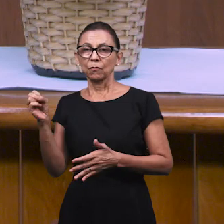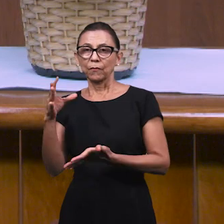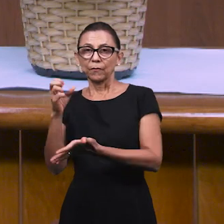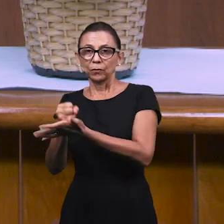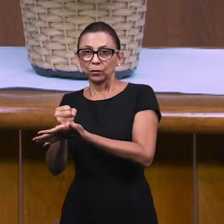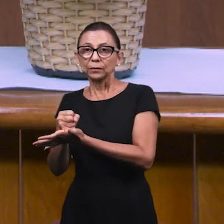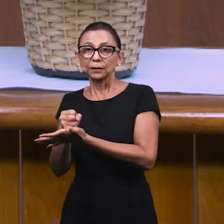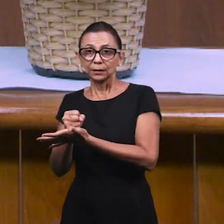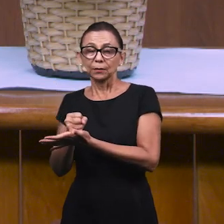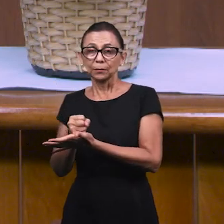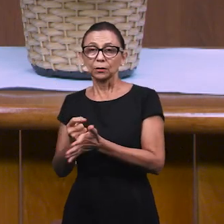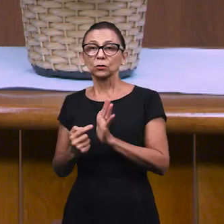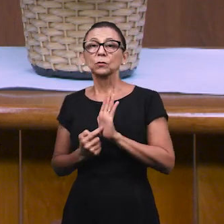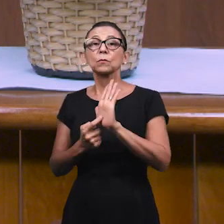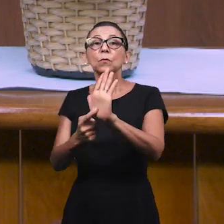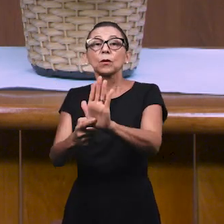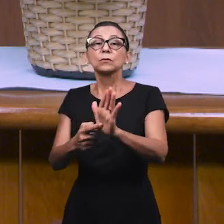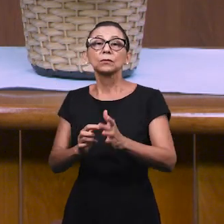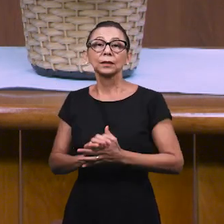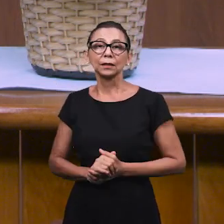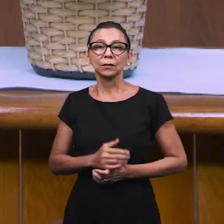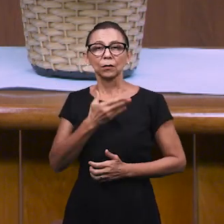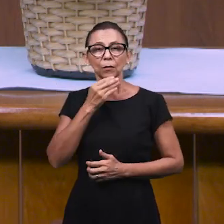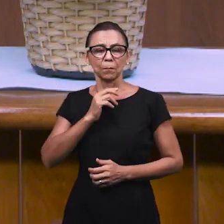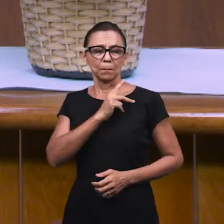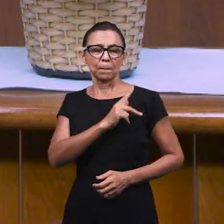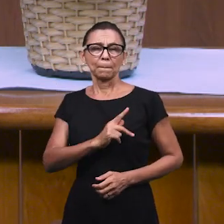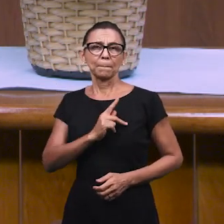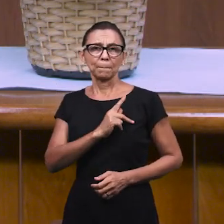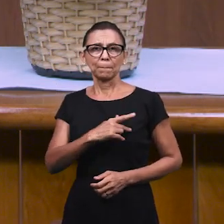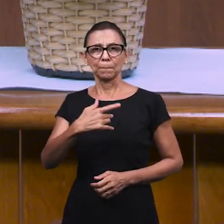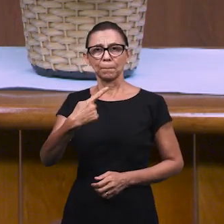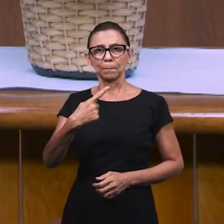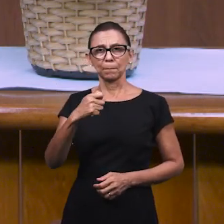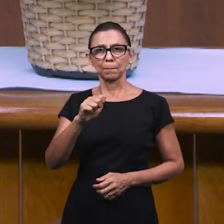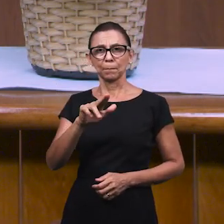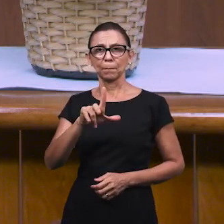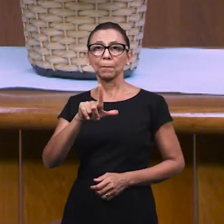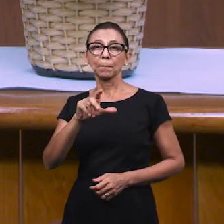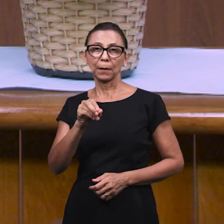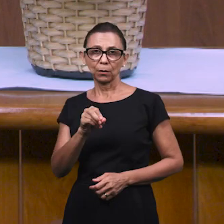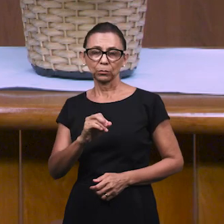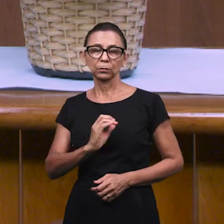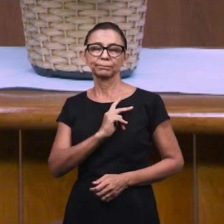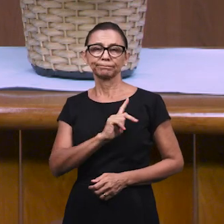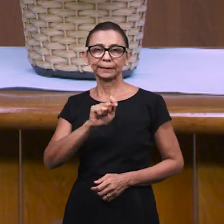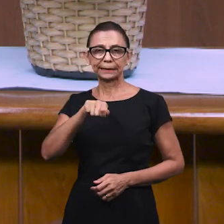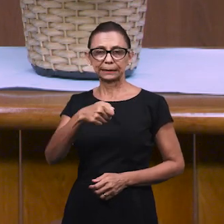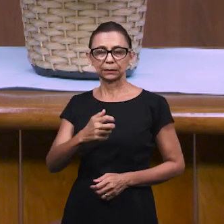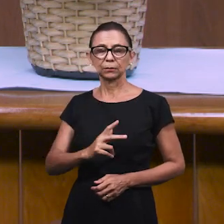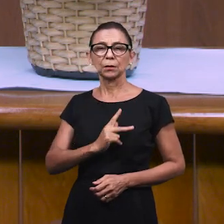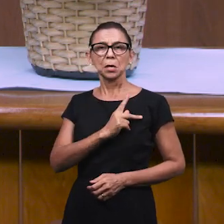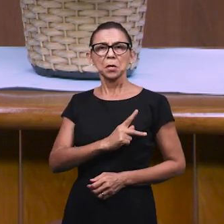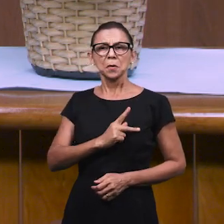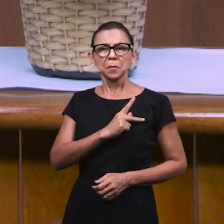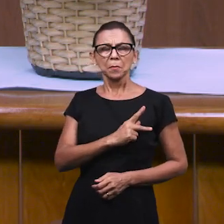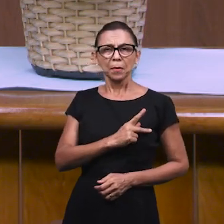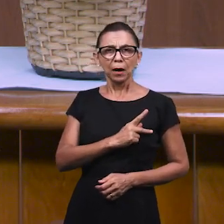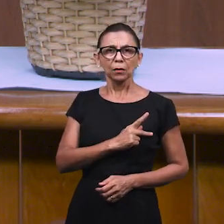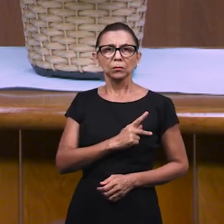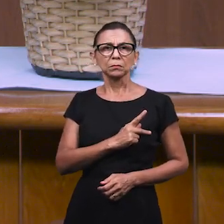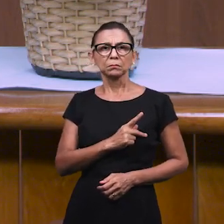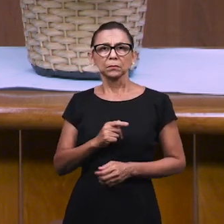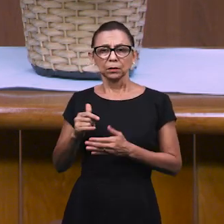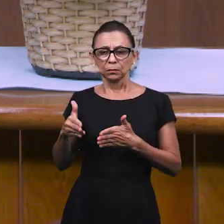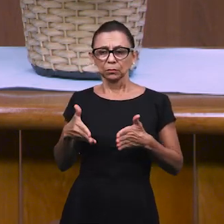crentes, a perseguir os cristãos. Mas no momento Eu ia para Damasco, uma luz brilhou no meu